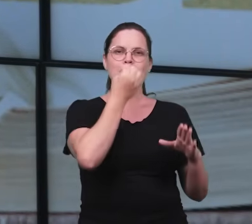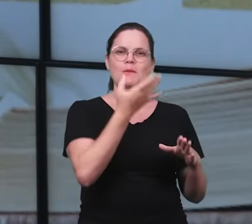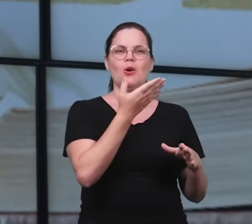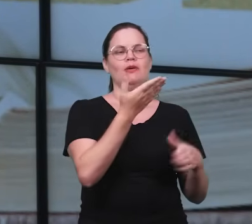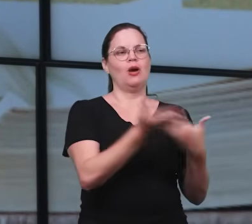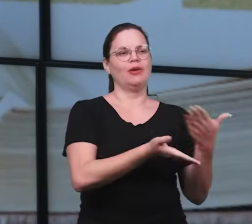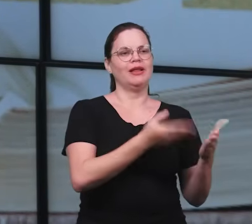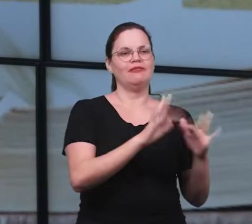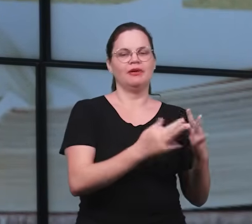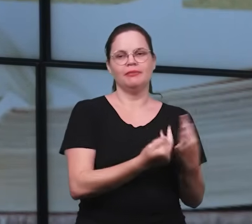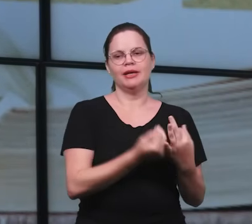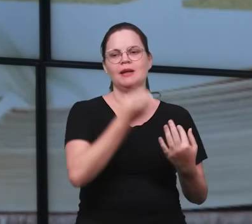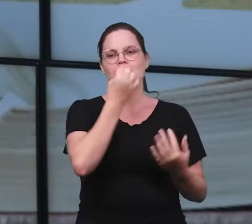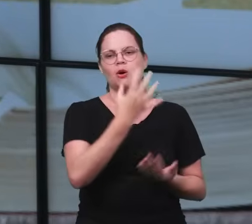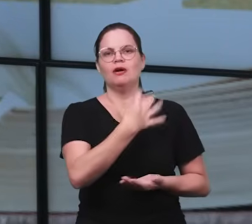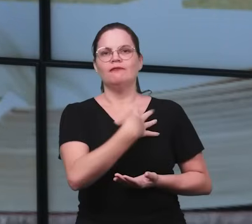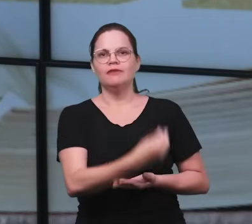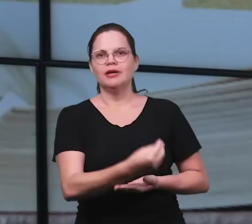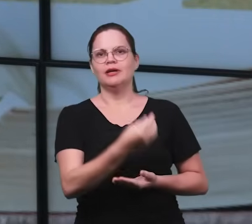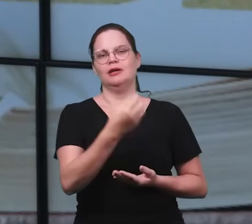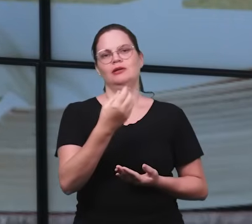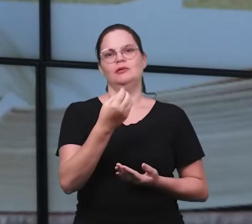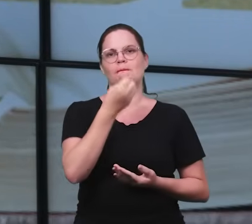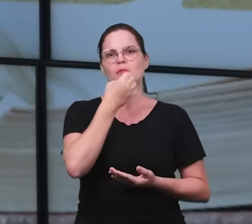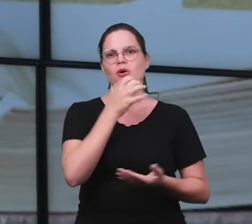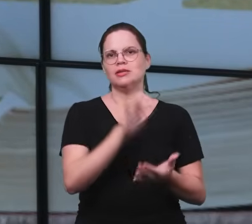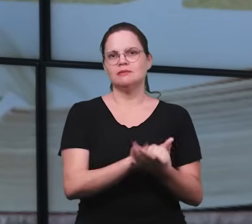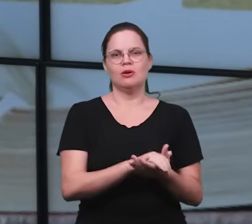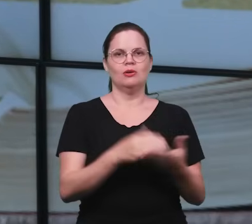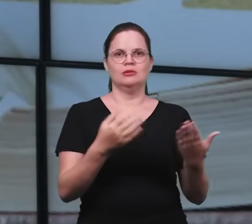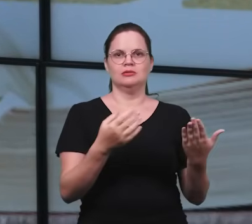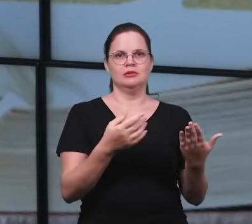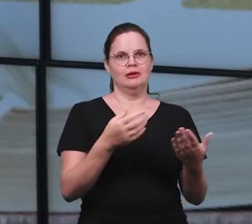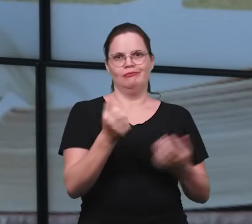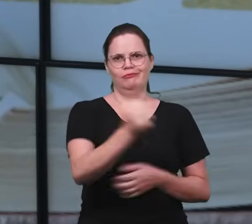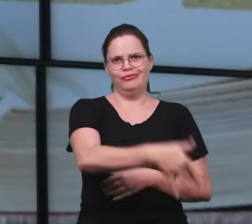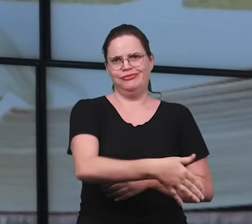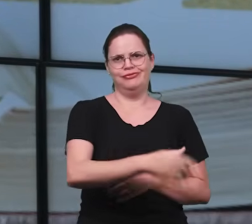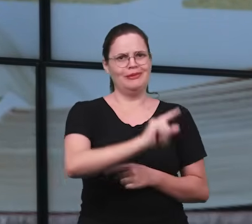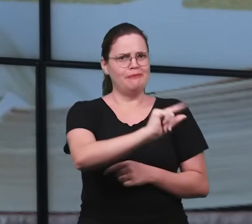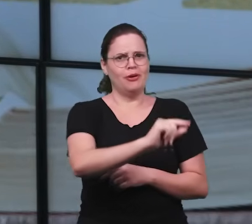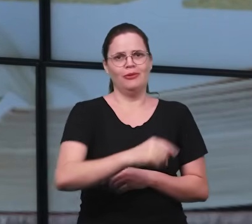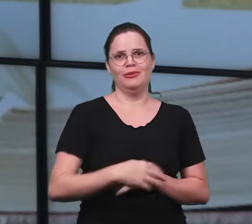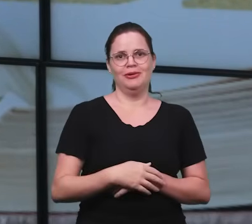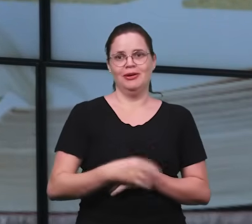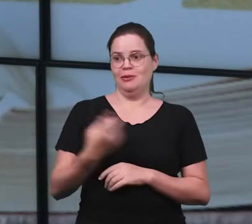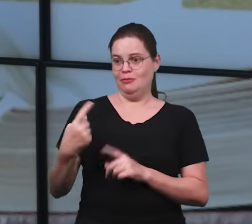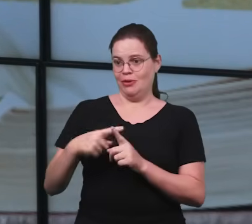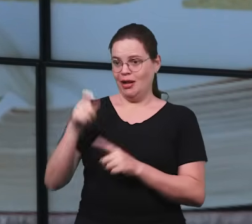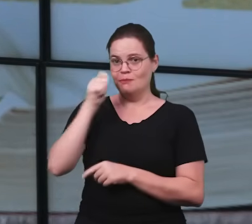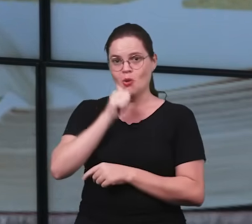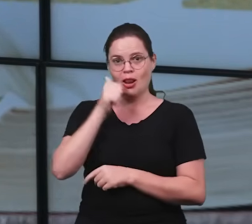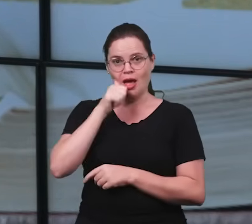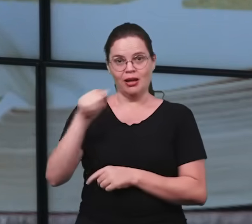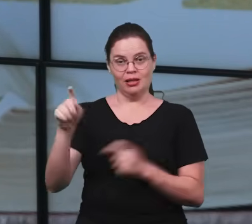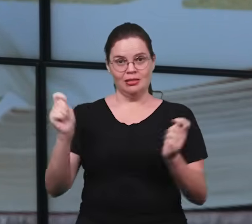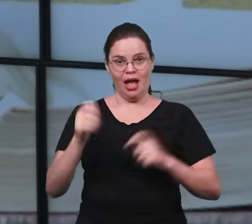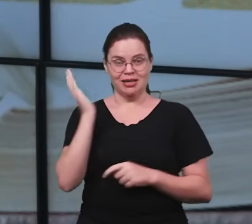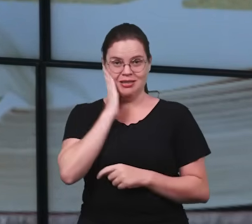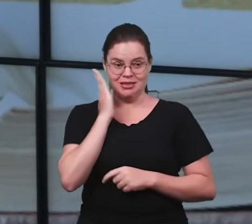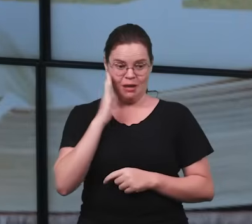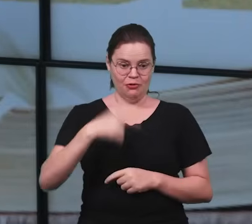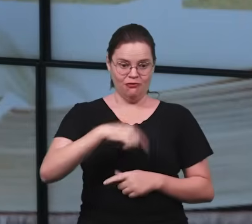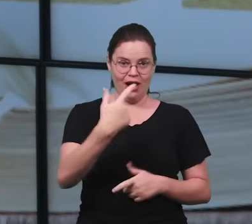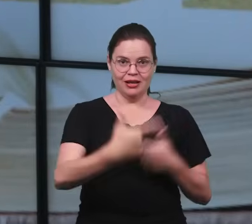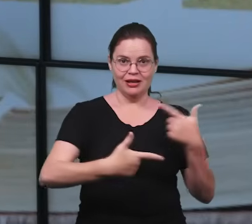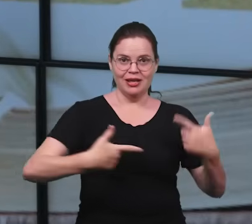primeira impressão de que você vai perguntar o que é uma mulher virtuosa, é aquela que cuida do marido? Sim.